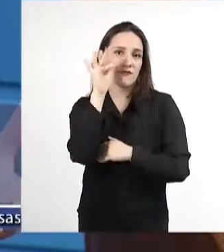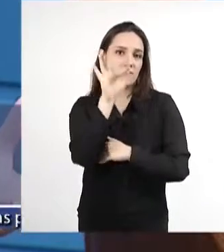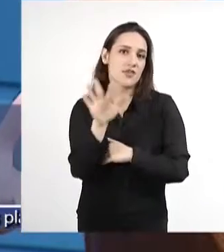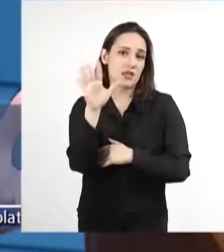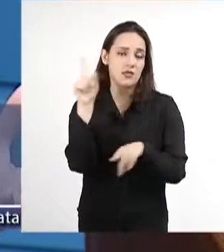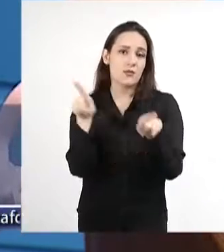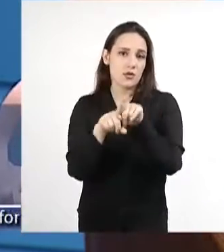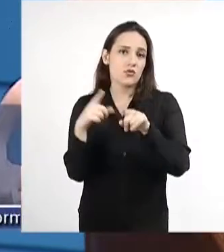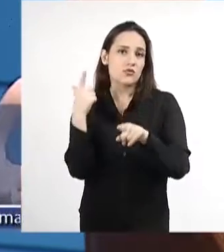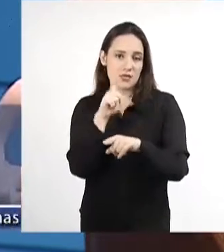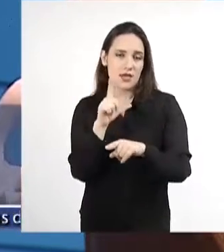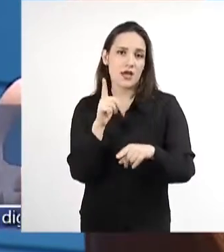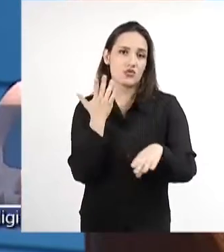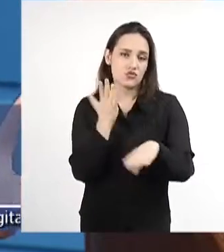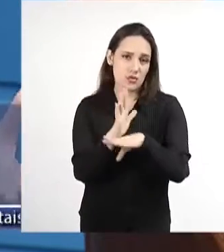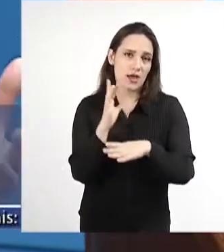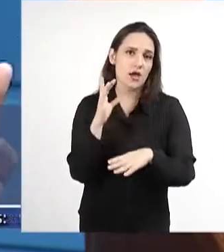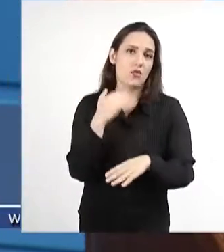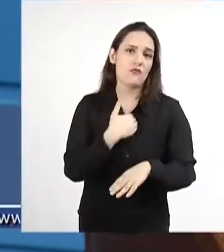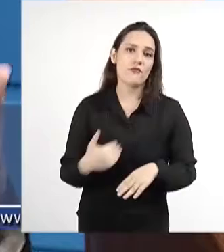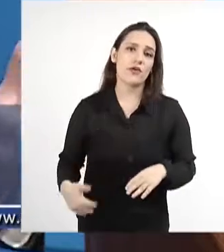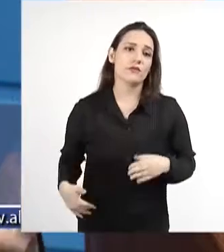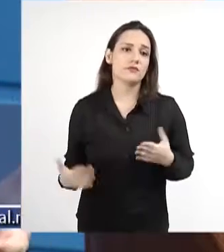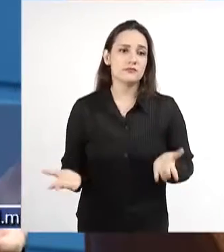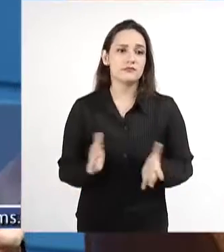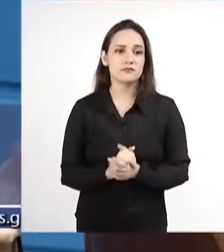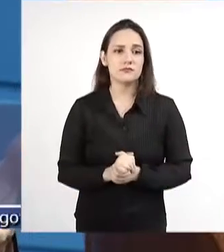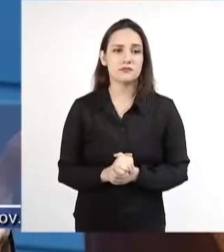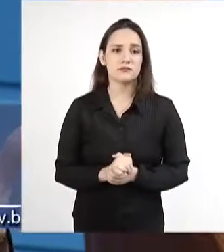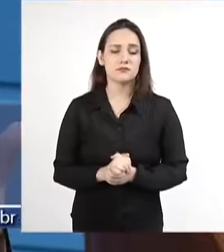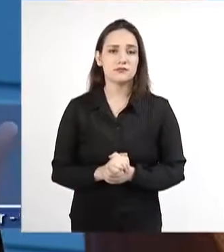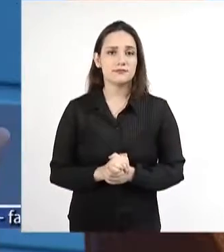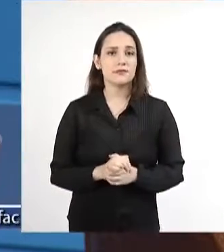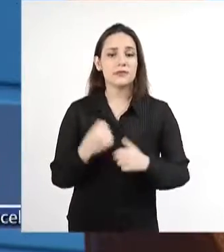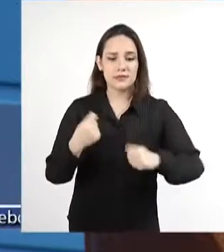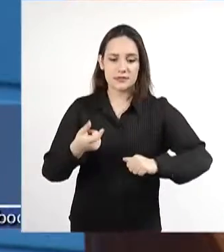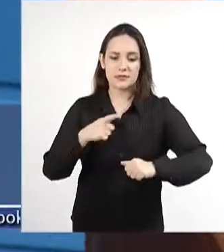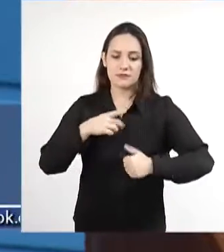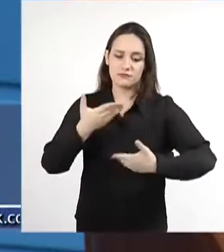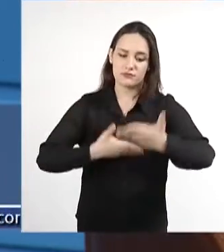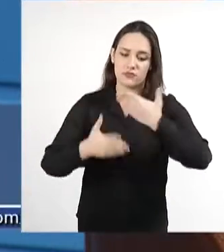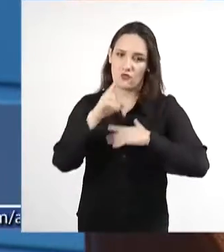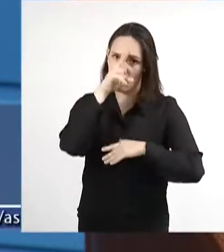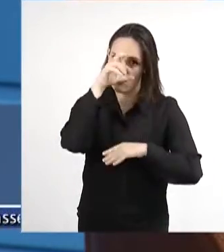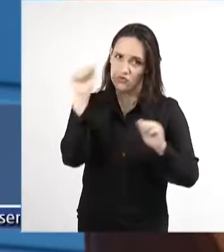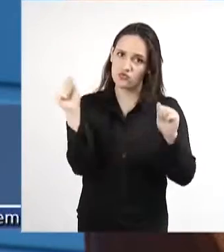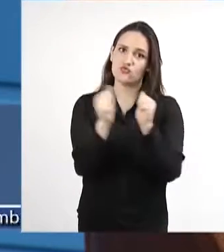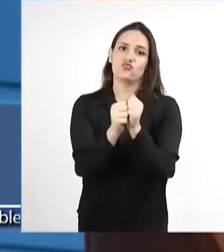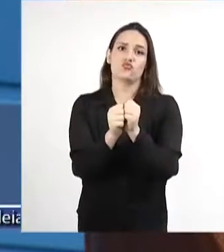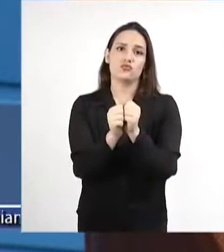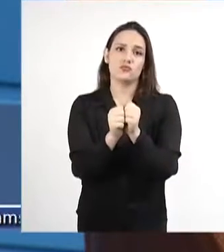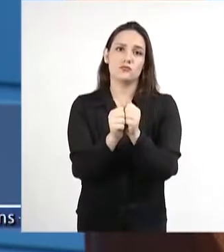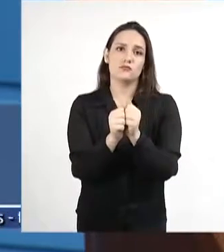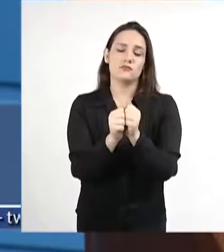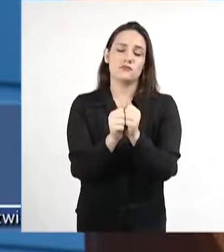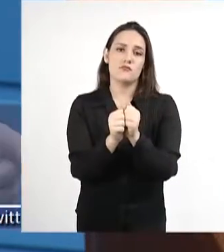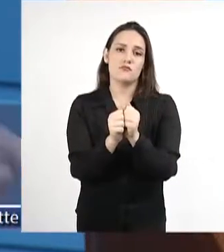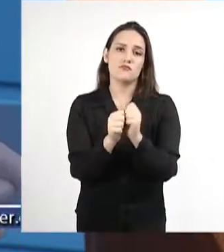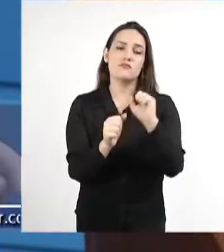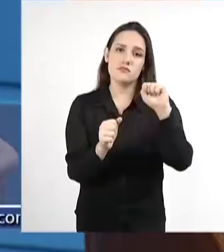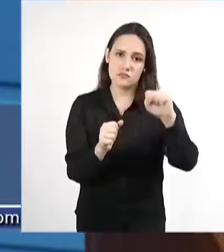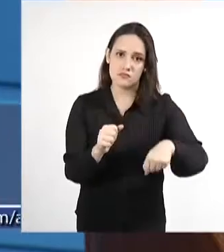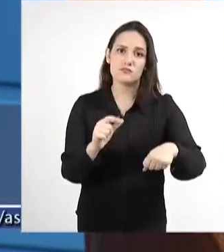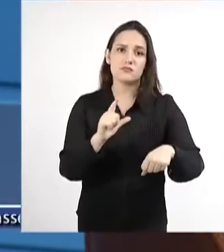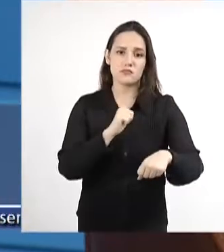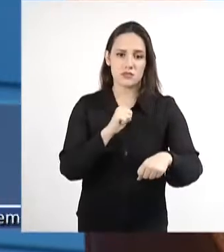eleger o governador. Então, fizemos valer essa força no sentido de mostrarmos que